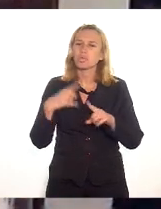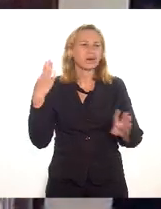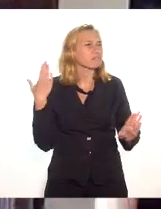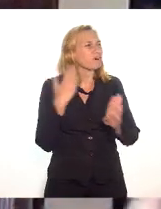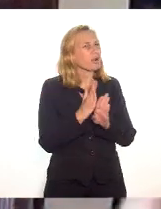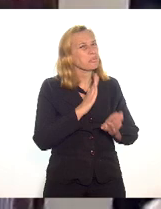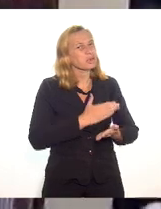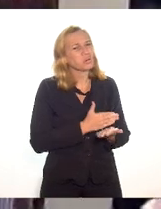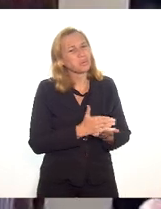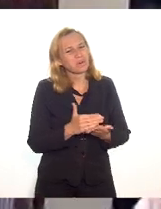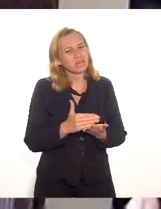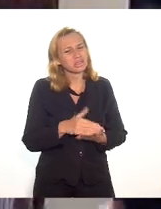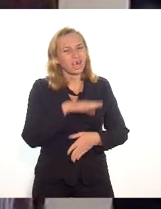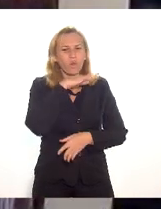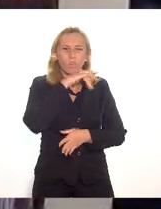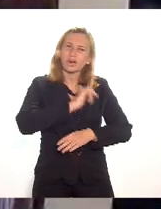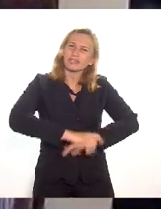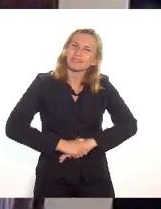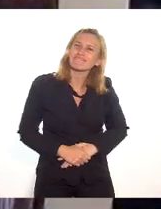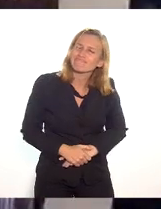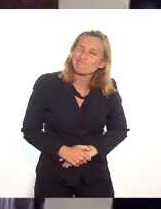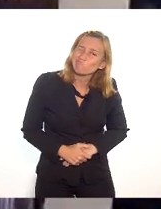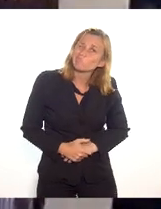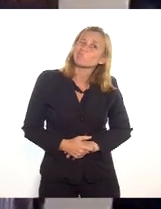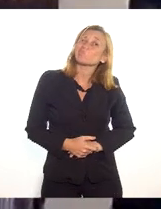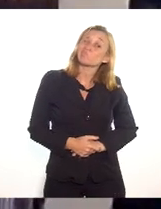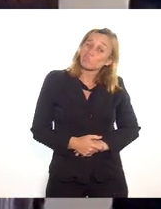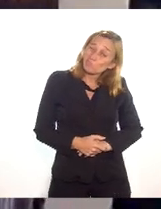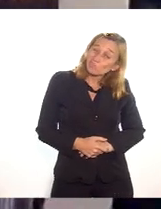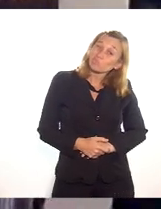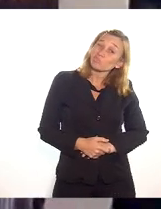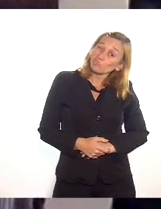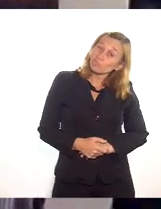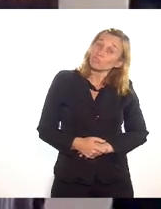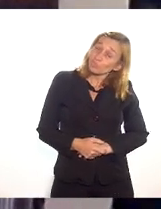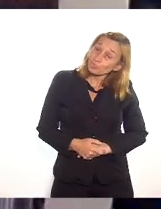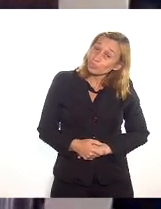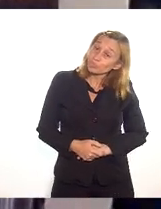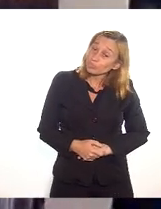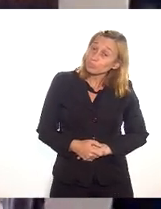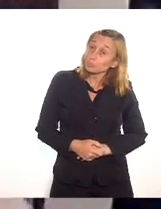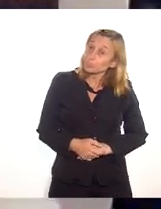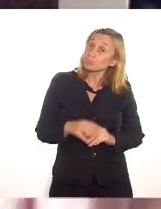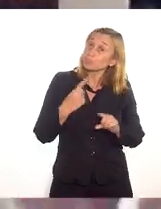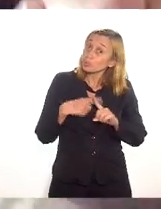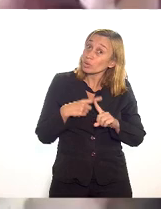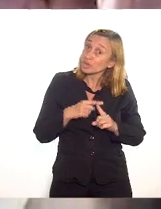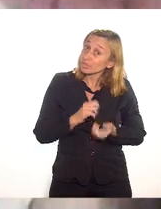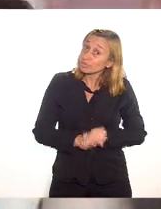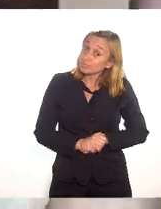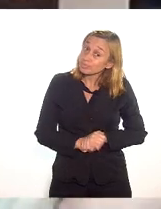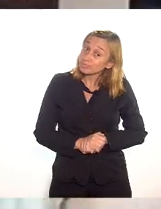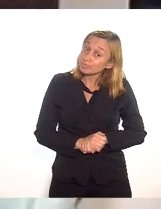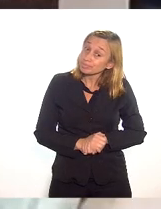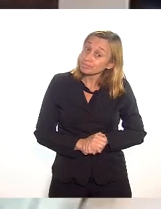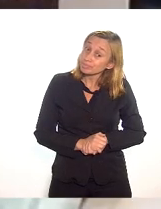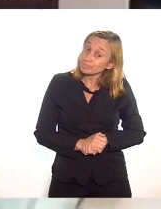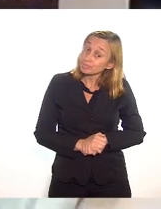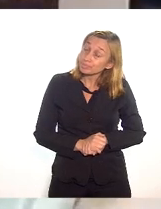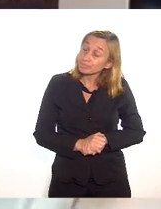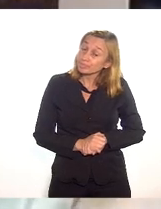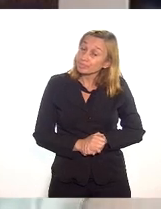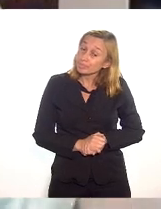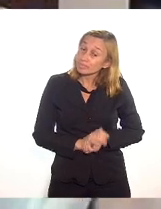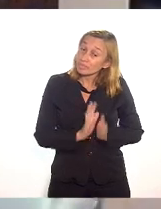ela começa a ser objeto de uma